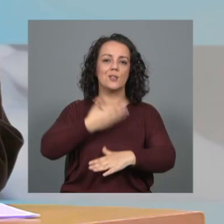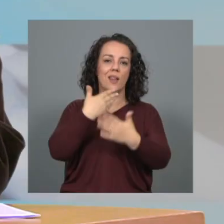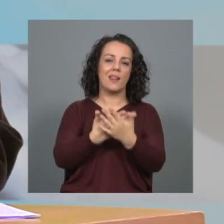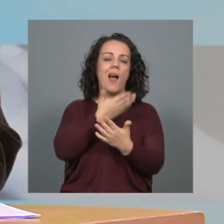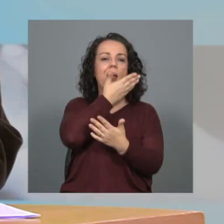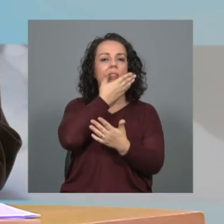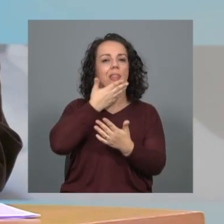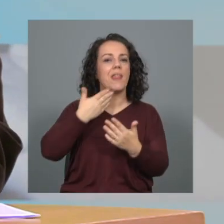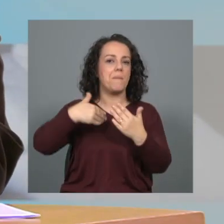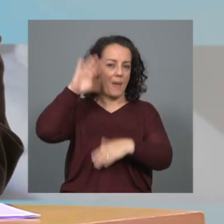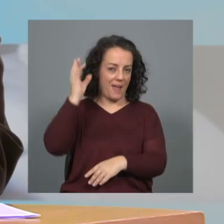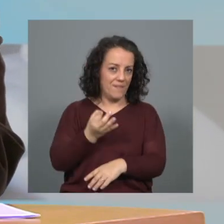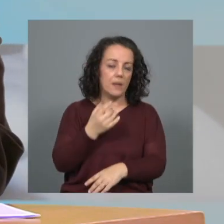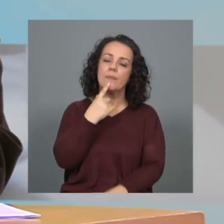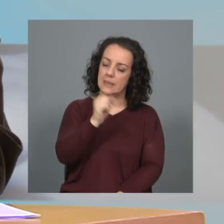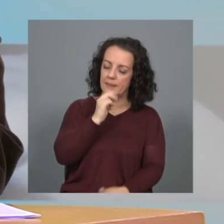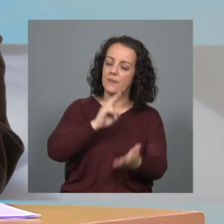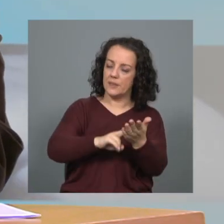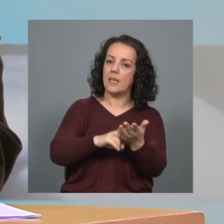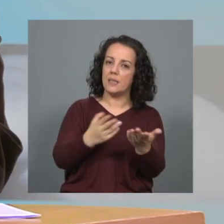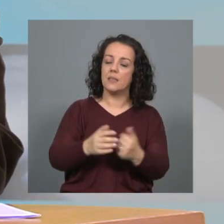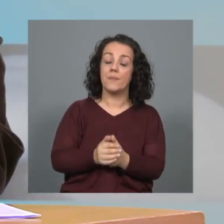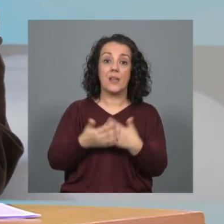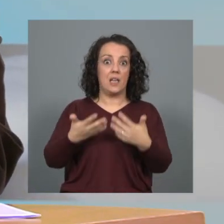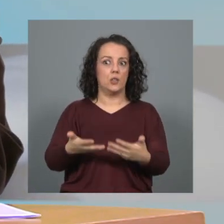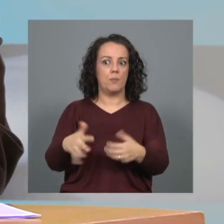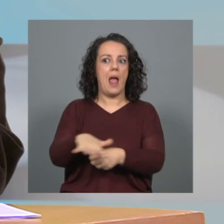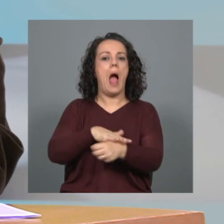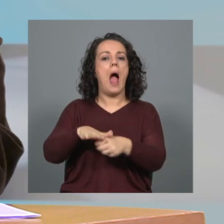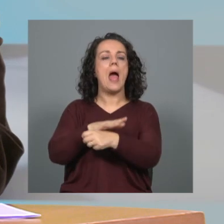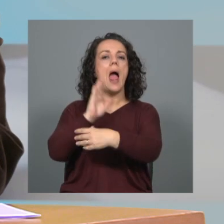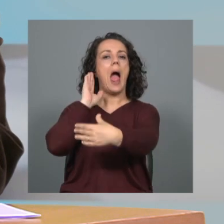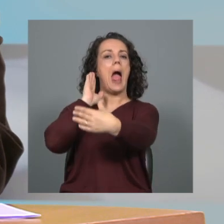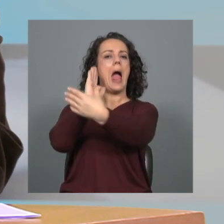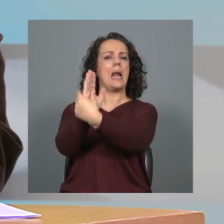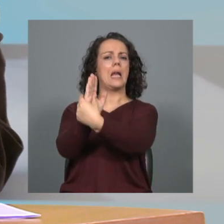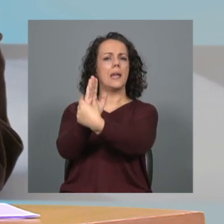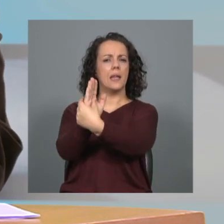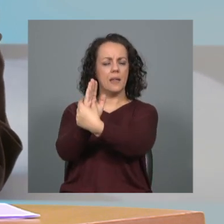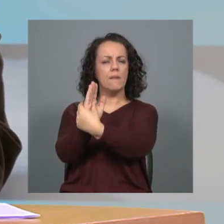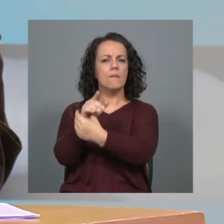também facilitadas. Não é? É verdade. Hoje a área dos arquivos já não é uma área